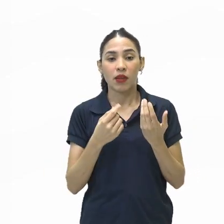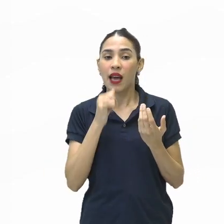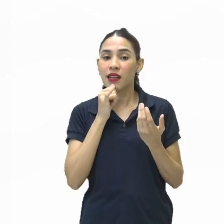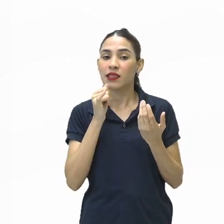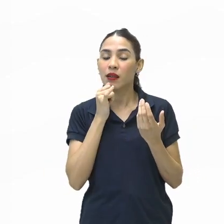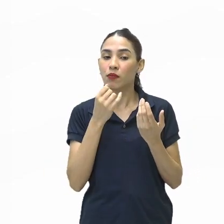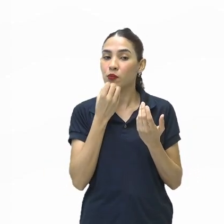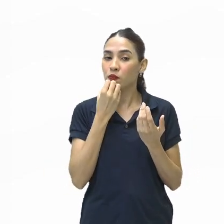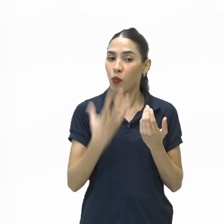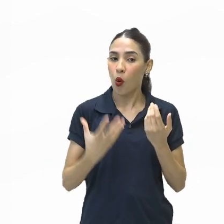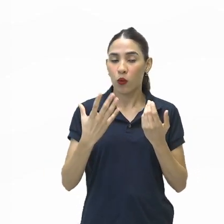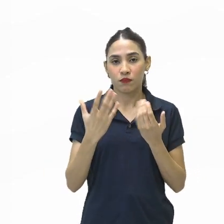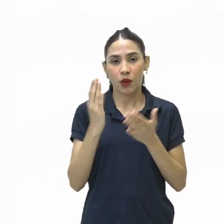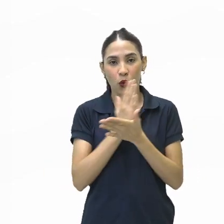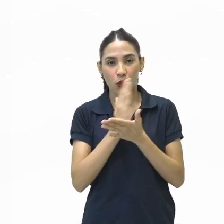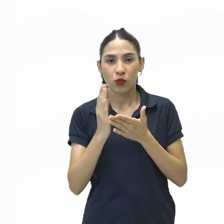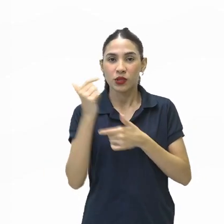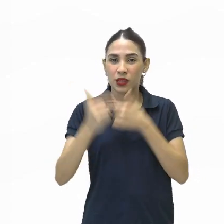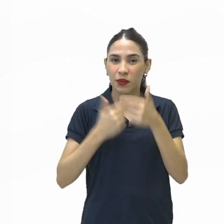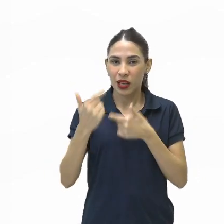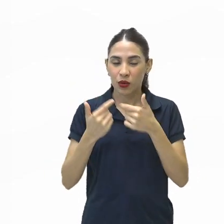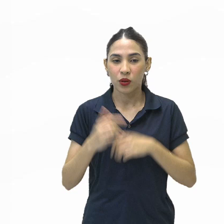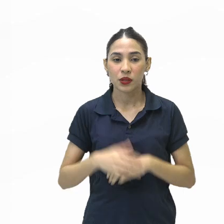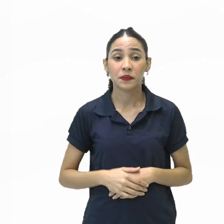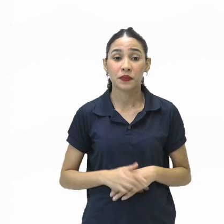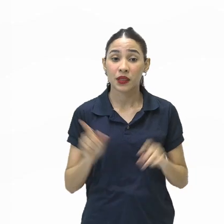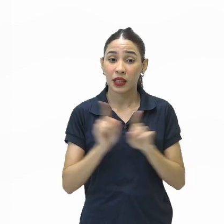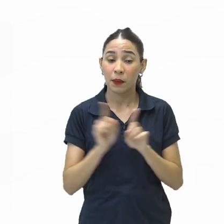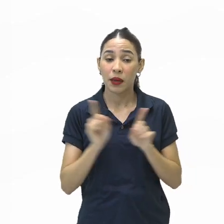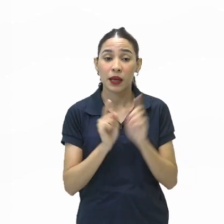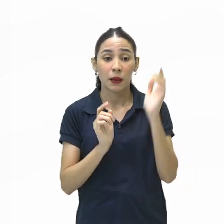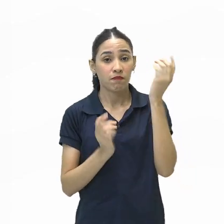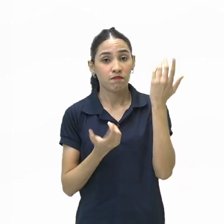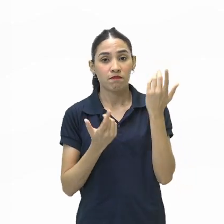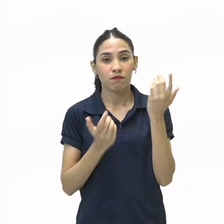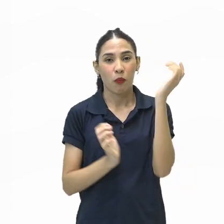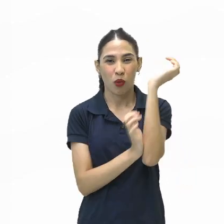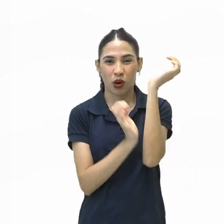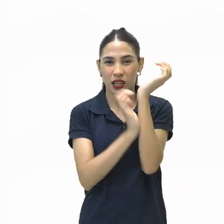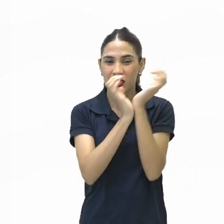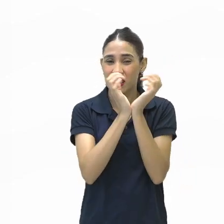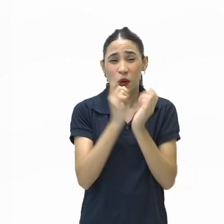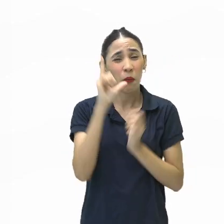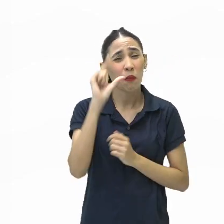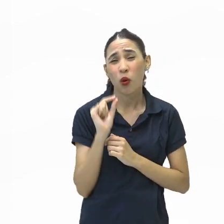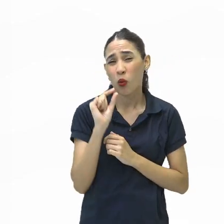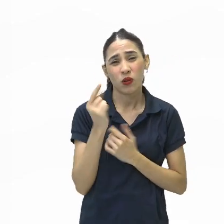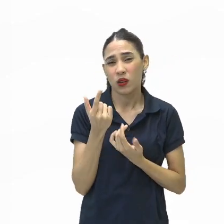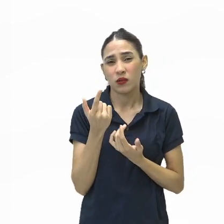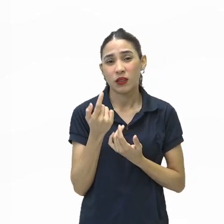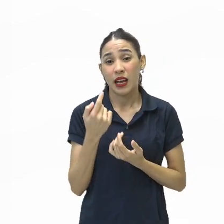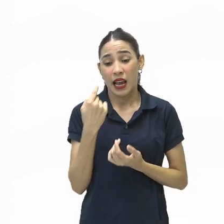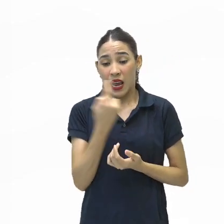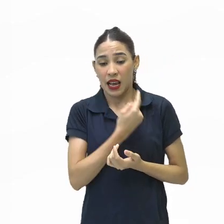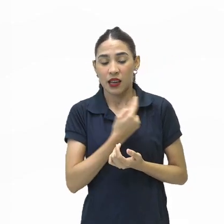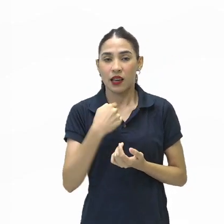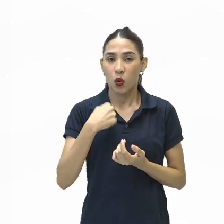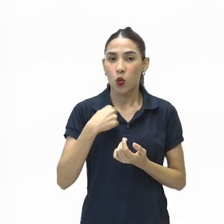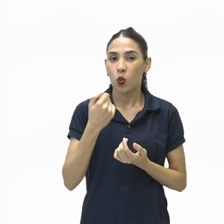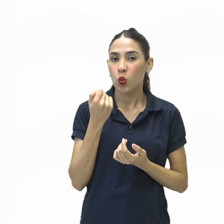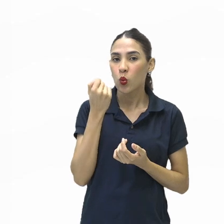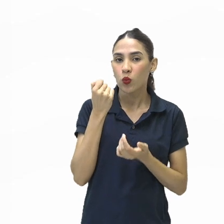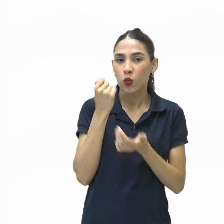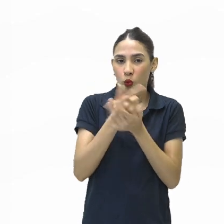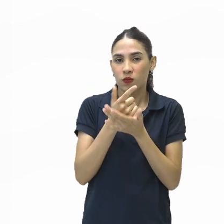olhos por muitos dos trabalhadores, né? A questão da burocracia, não tem muita burocracia. Para eu vender ali o meu bolo